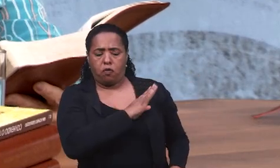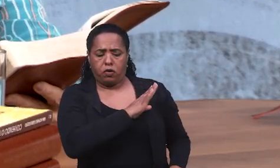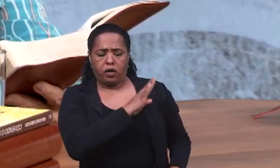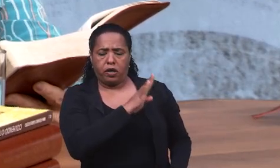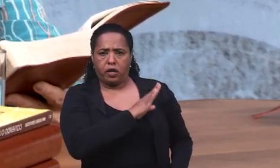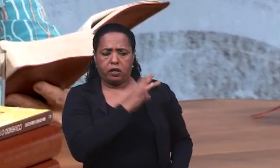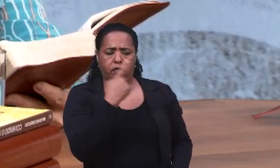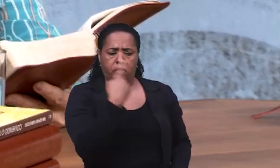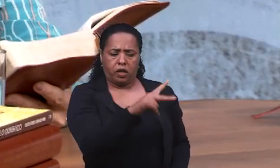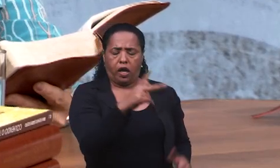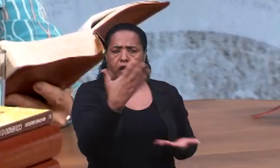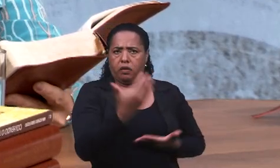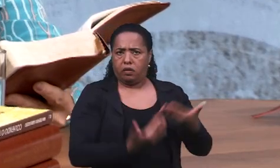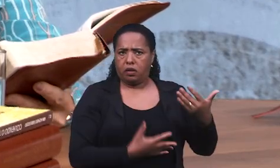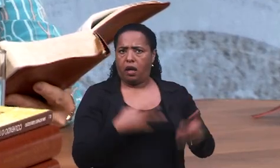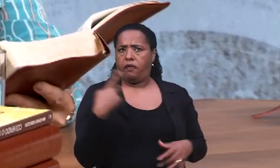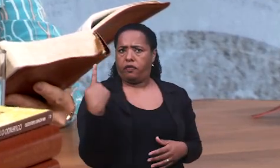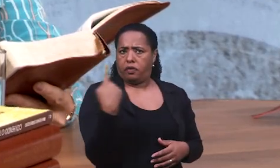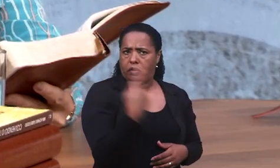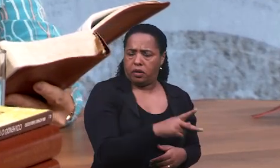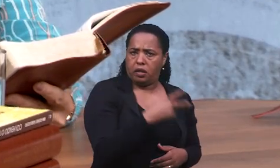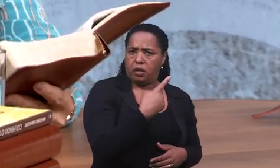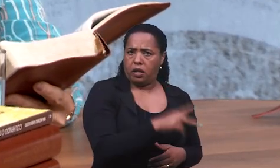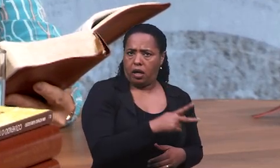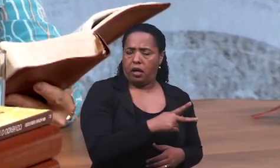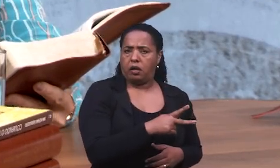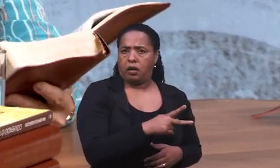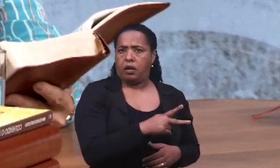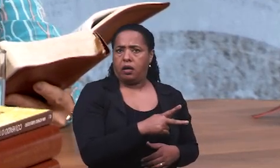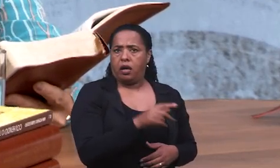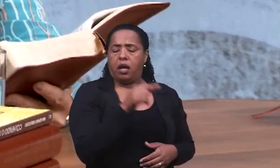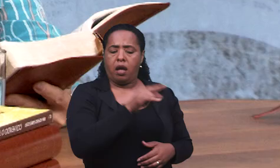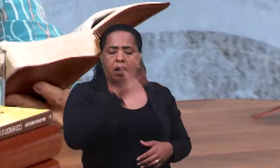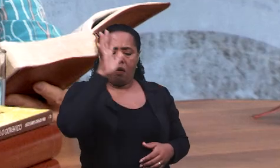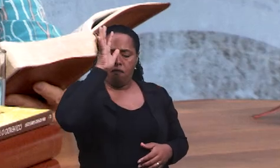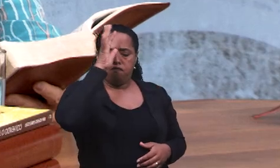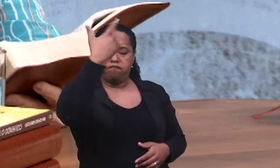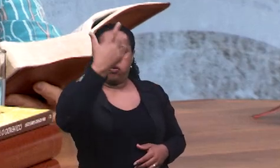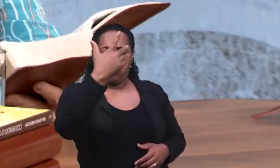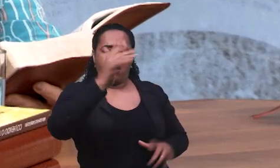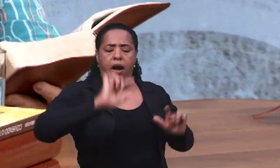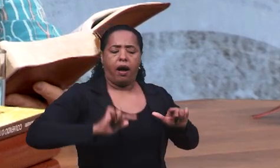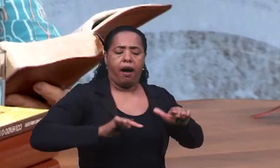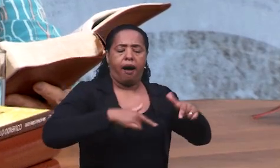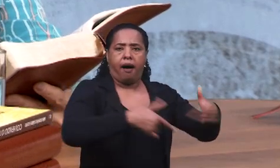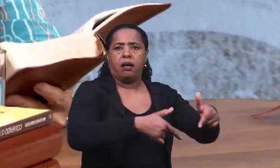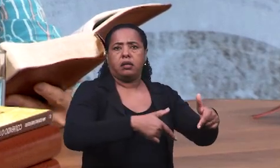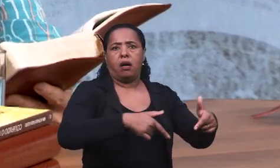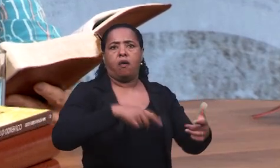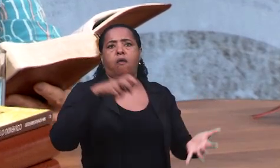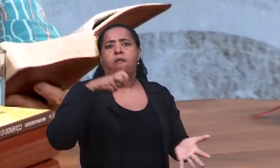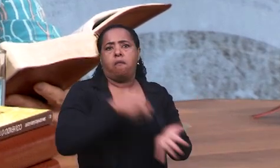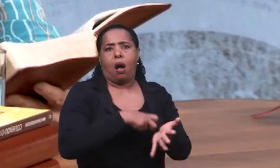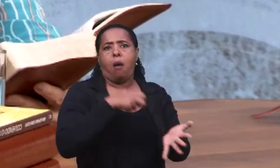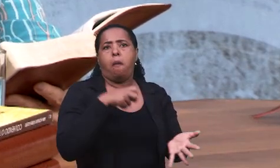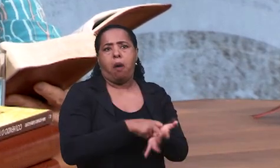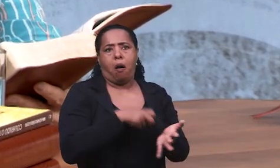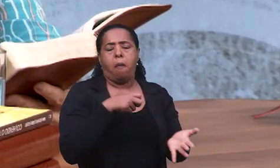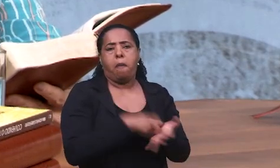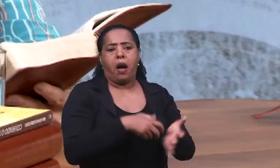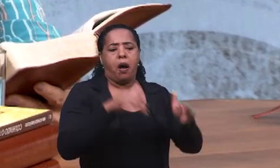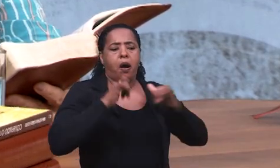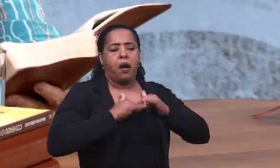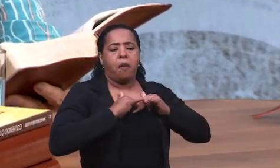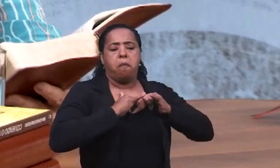coração de seus servos, para fazer estes meus sinais no meio deles, e para que contes